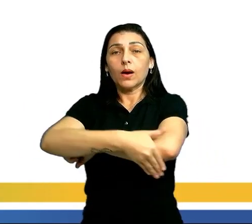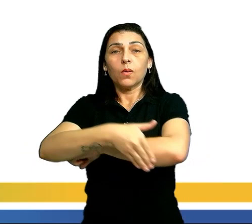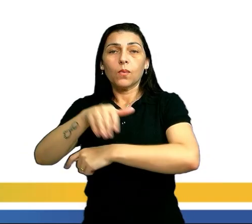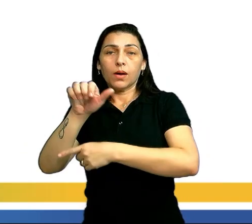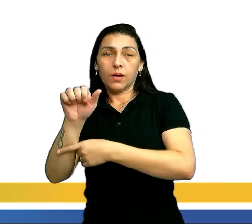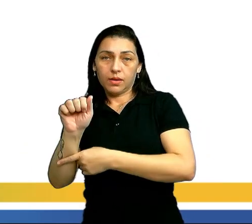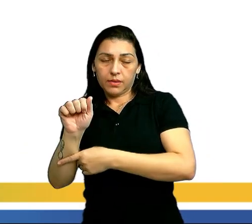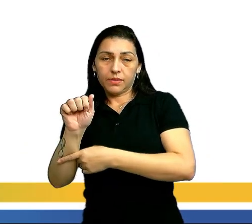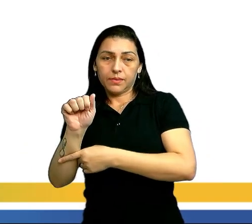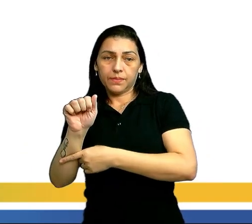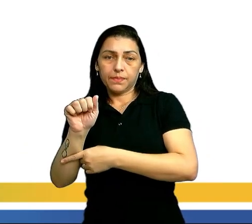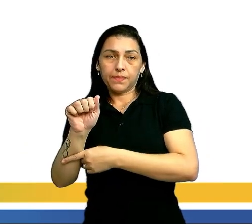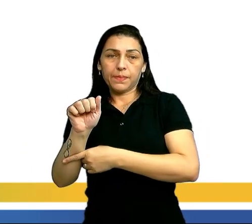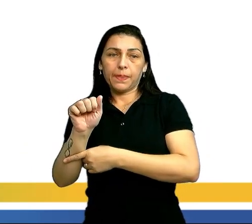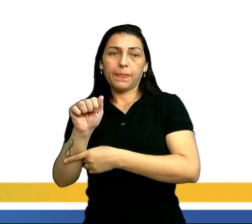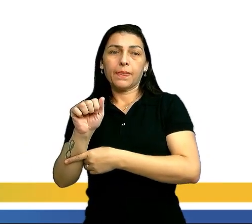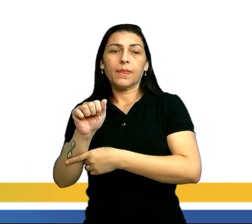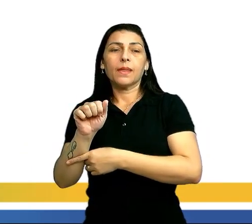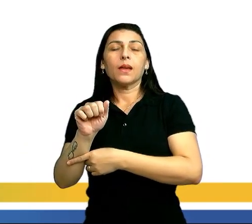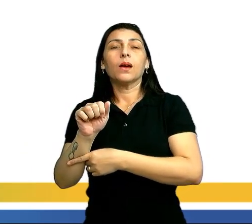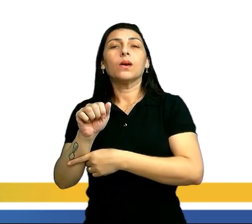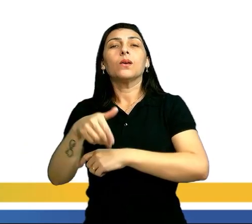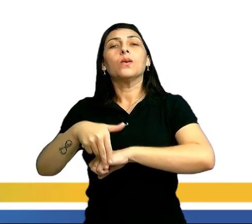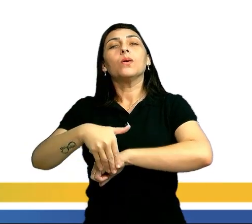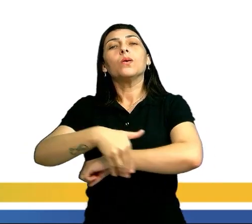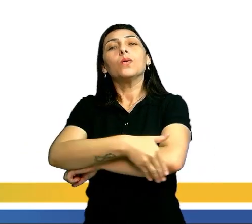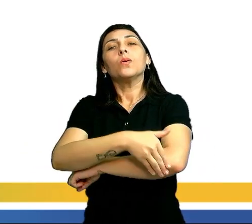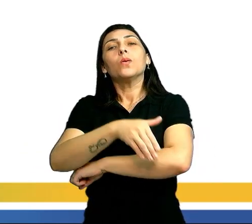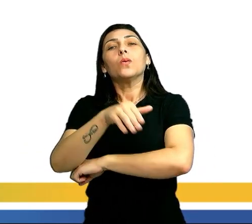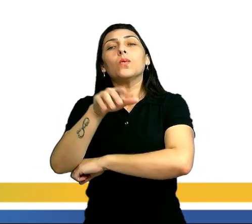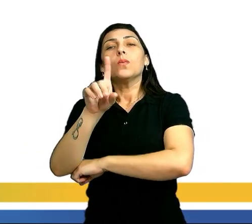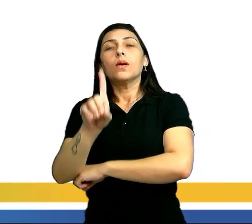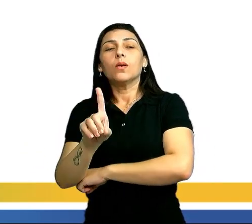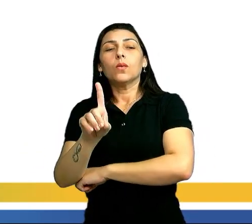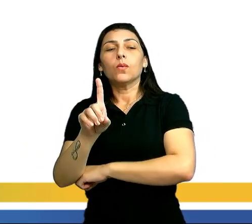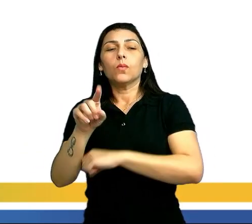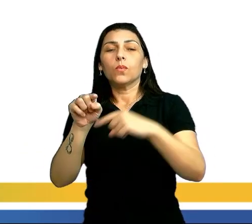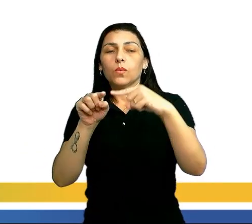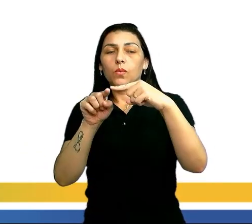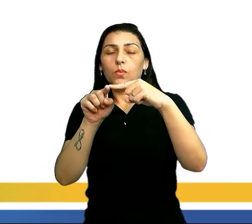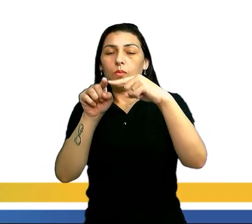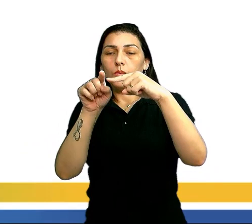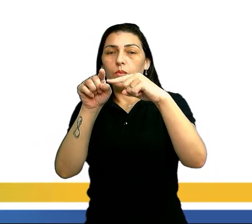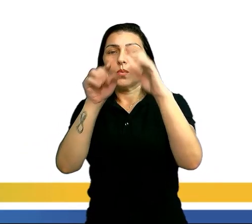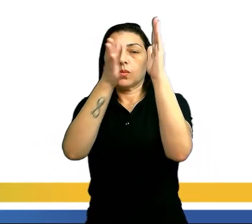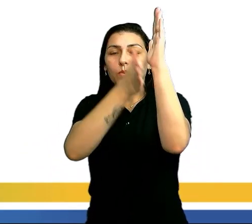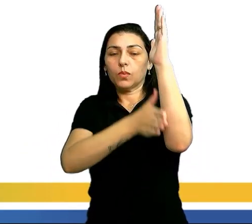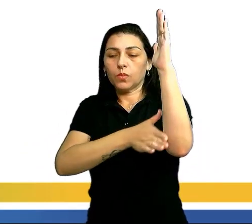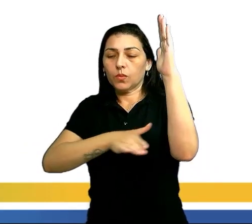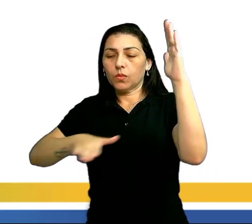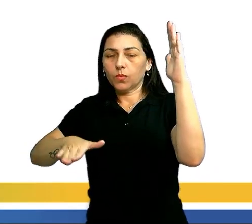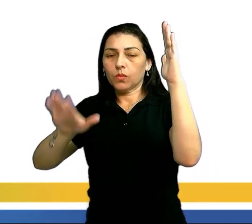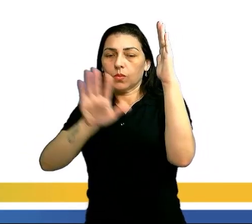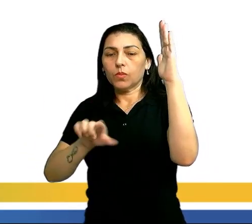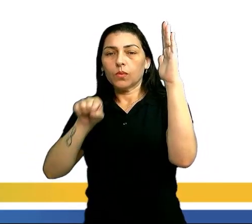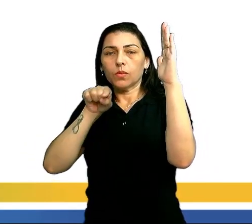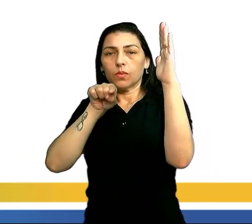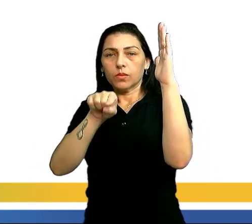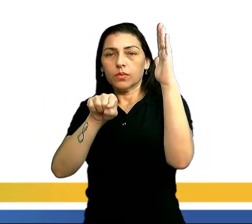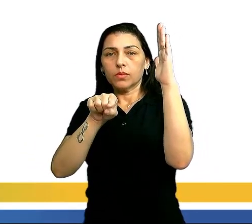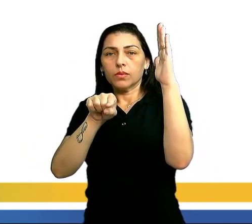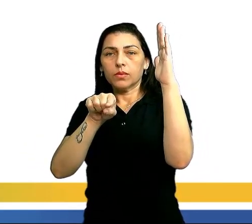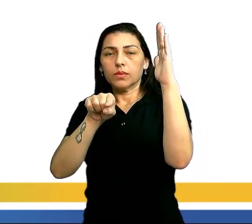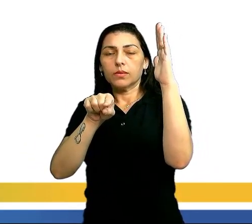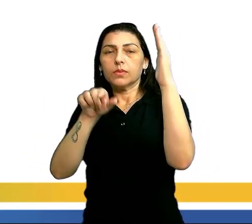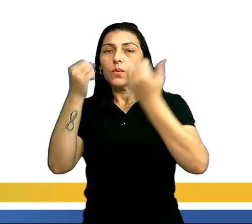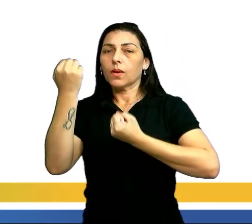A. Rua 1, que você pode ver aí com a Avenida A, é o centro do nosso plano cartesiano, ok? Onde está o carro. Está